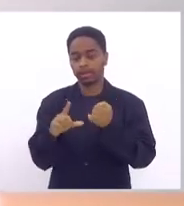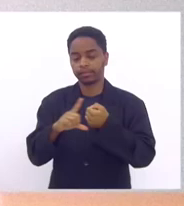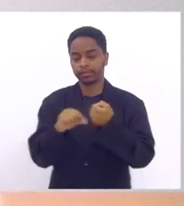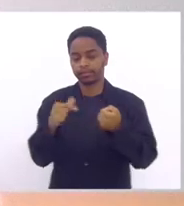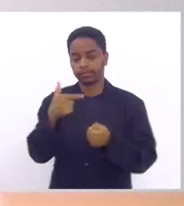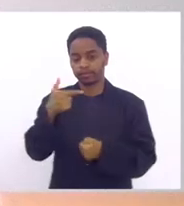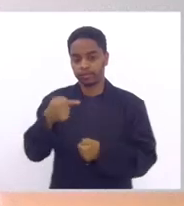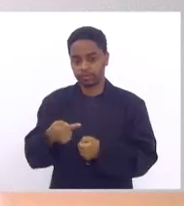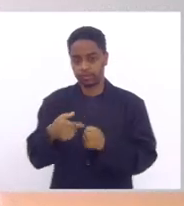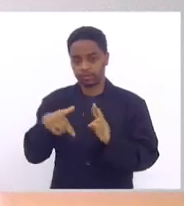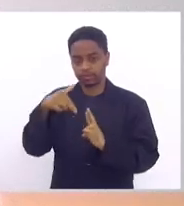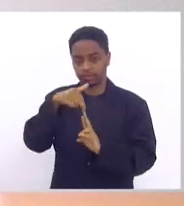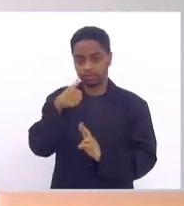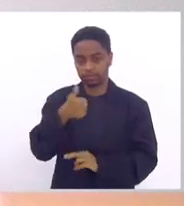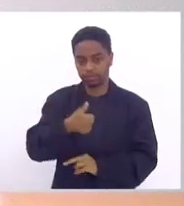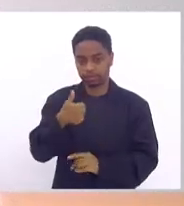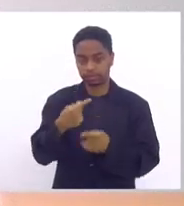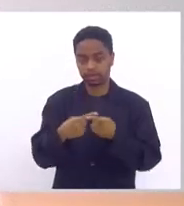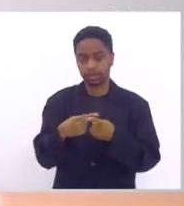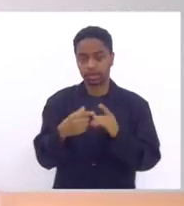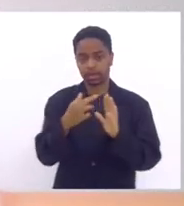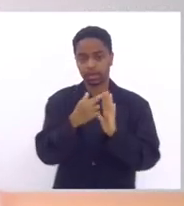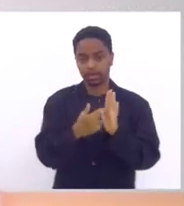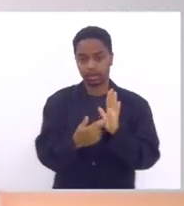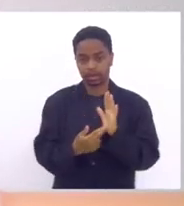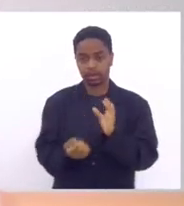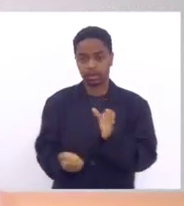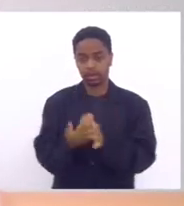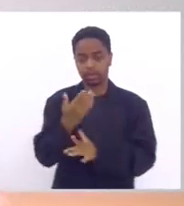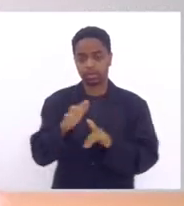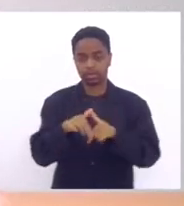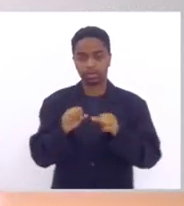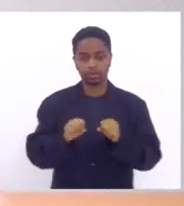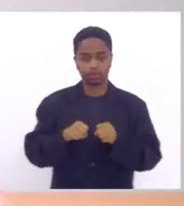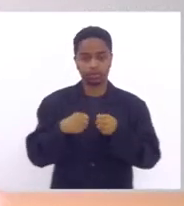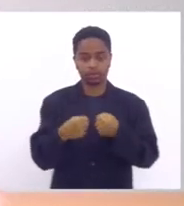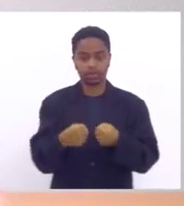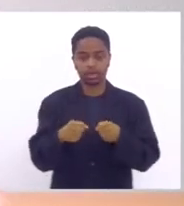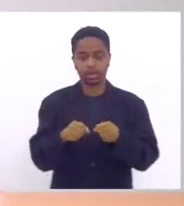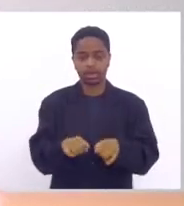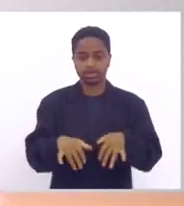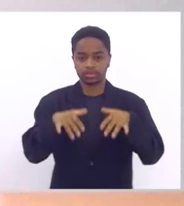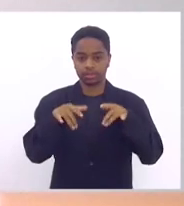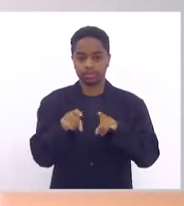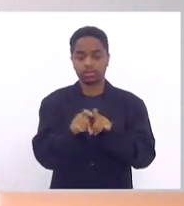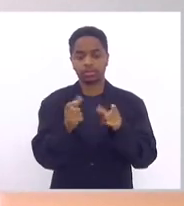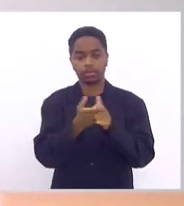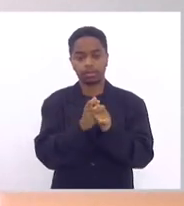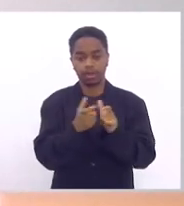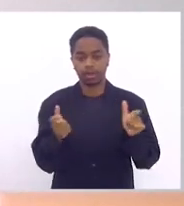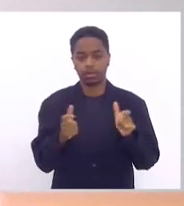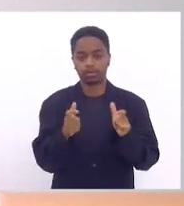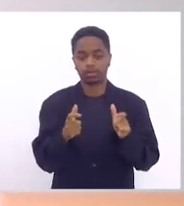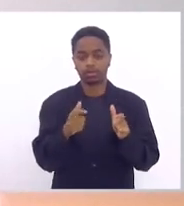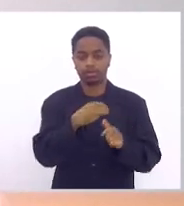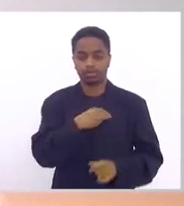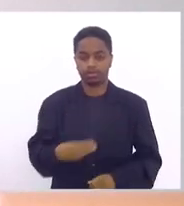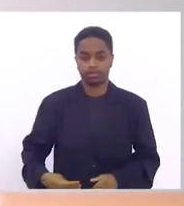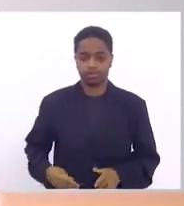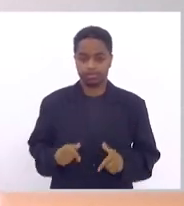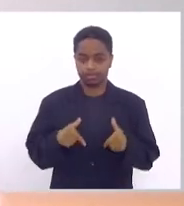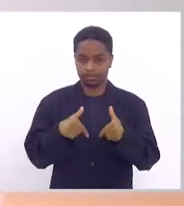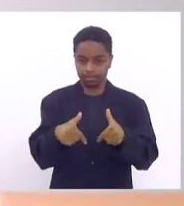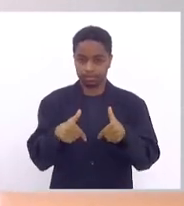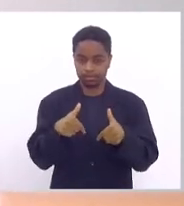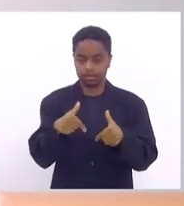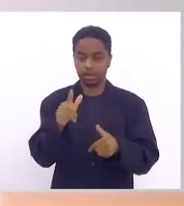primeo que foi a regra utilizada pela defesa da Assembleia Legislativa e pela maioria dos dos ministros que atuou a a lógica